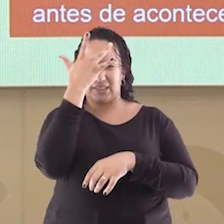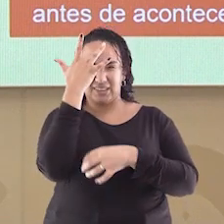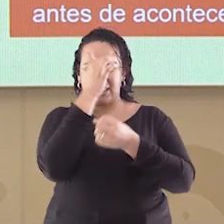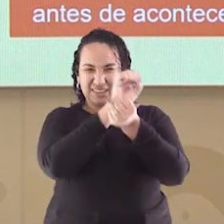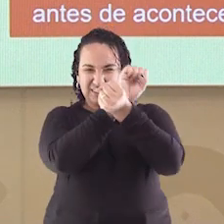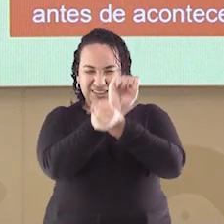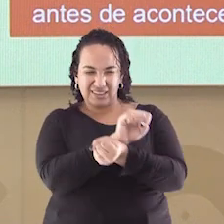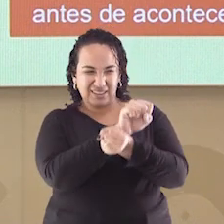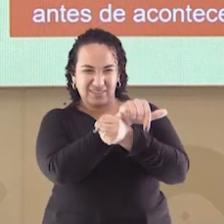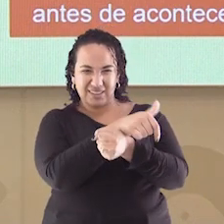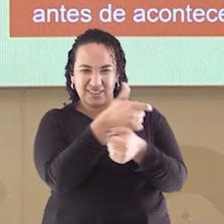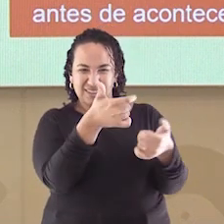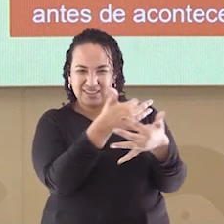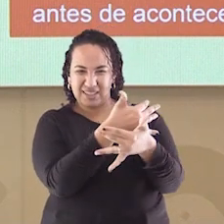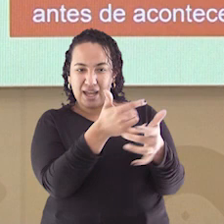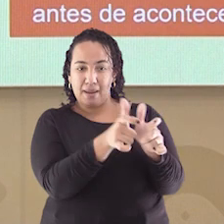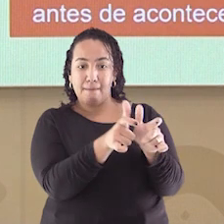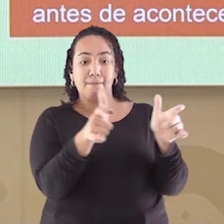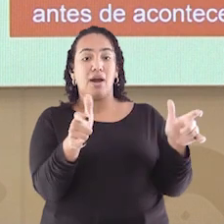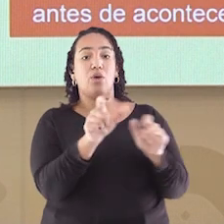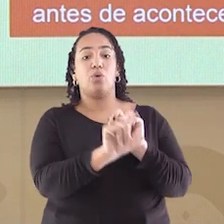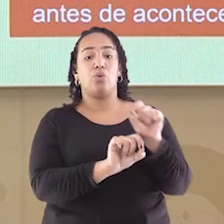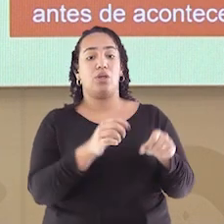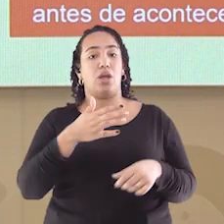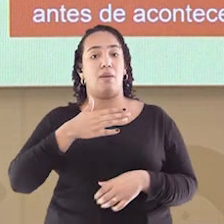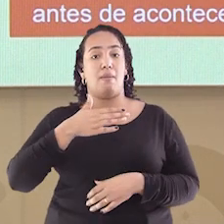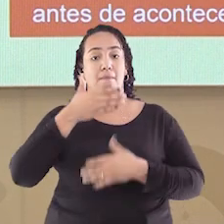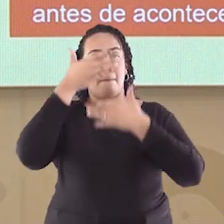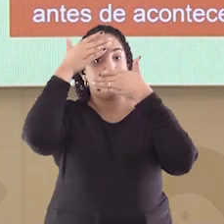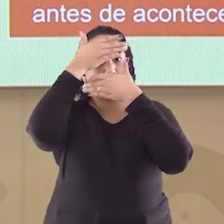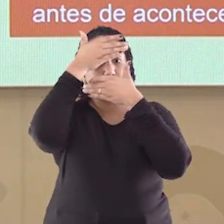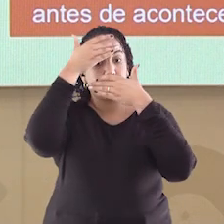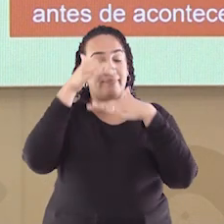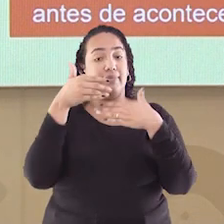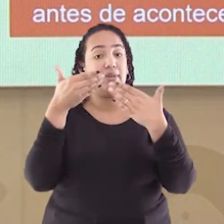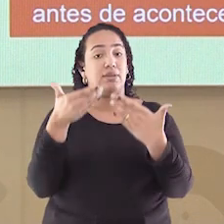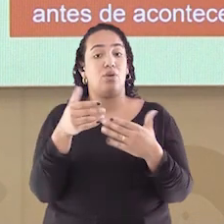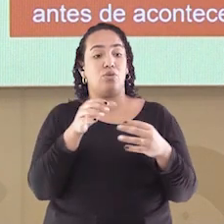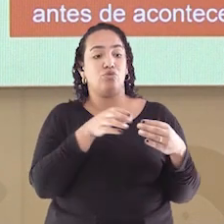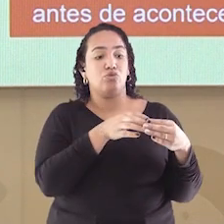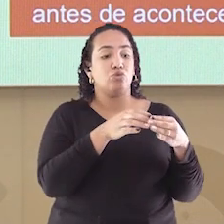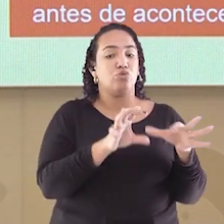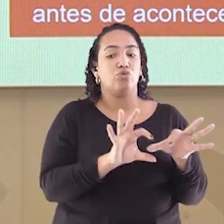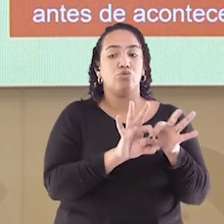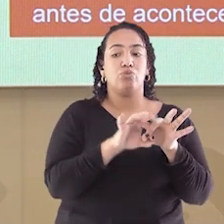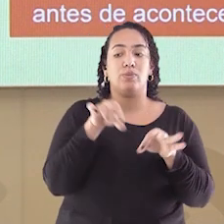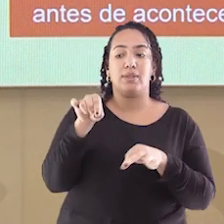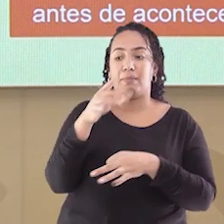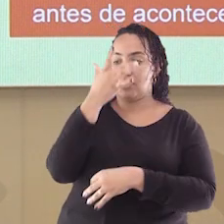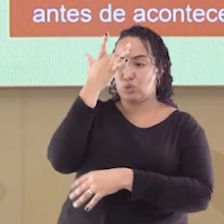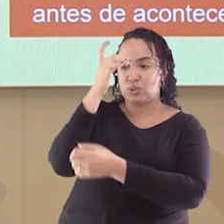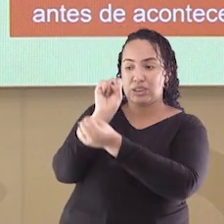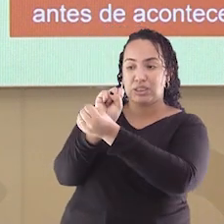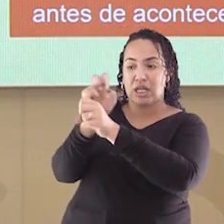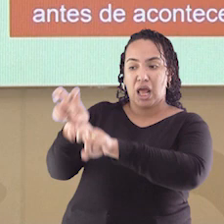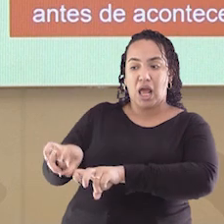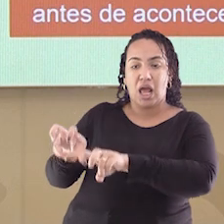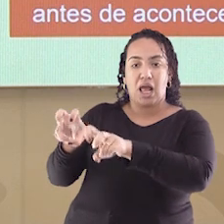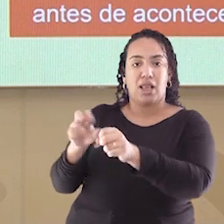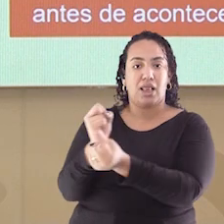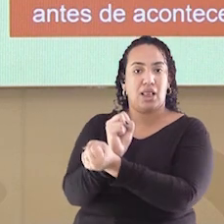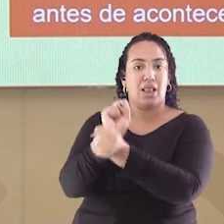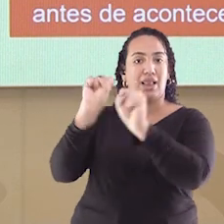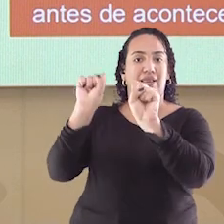que em sua maioria eram muçulmanos, se mobilizaram para libertar os escravos que trabalhavam lá nas lavouras. Esse